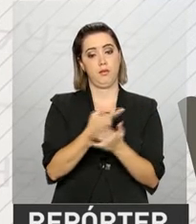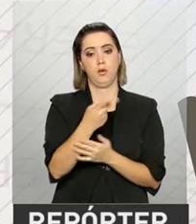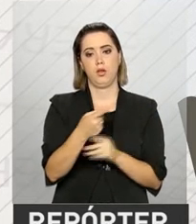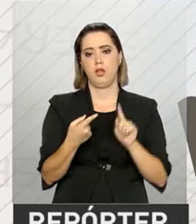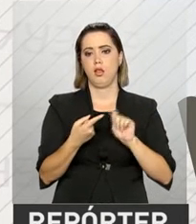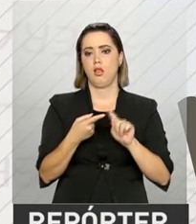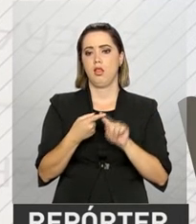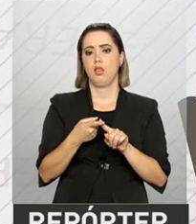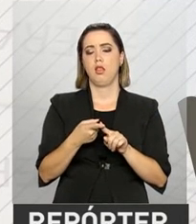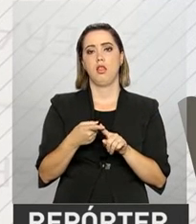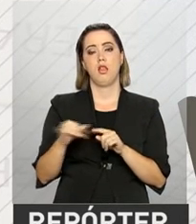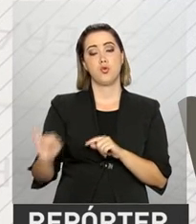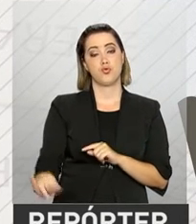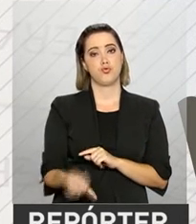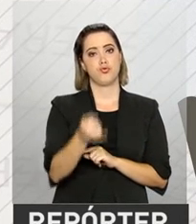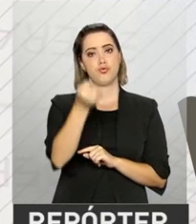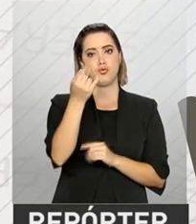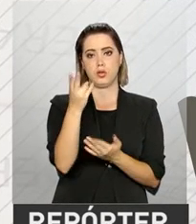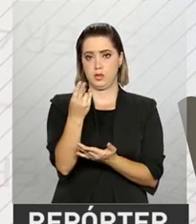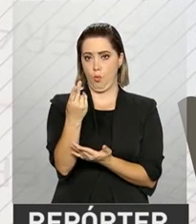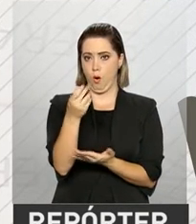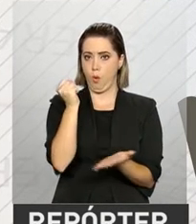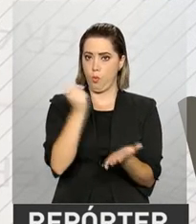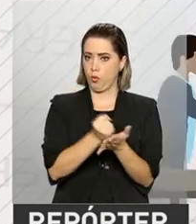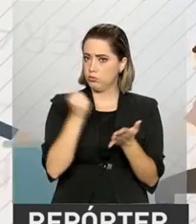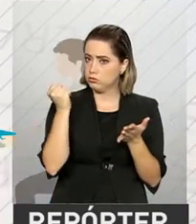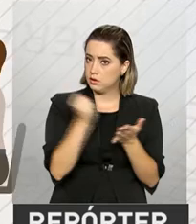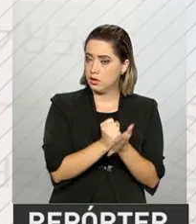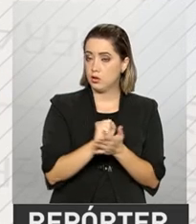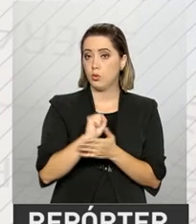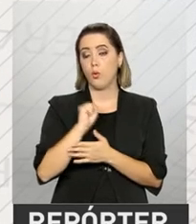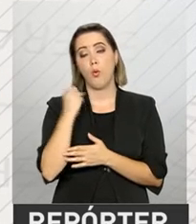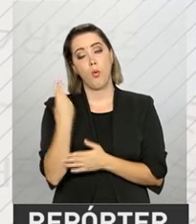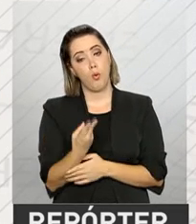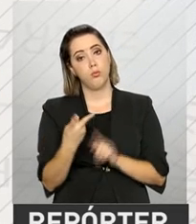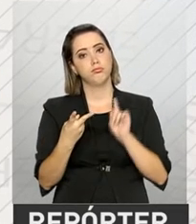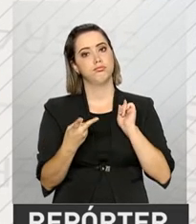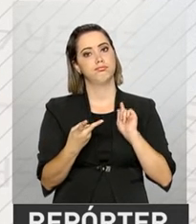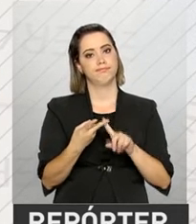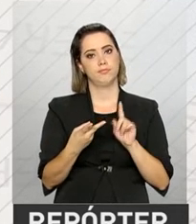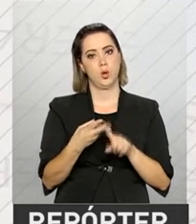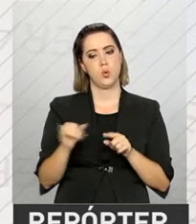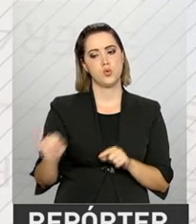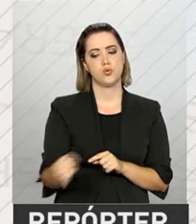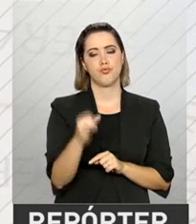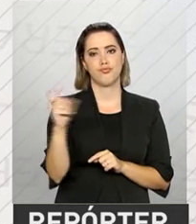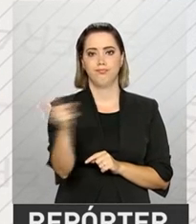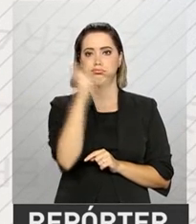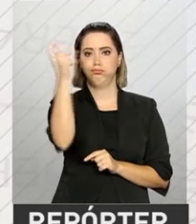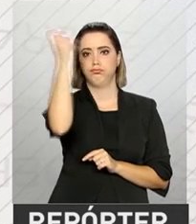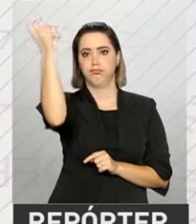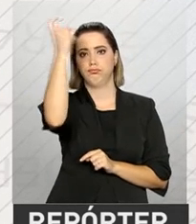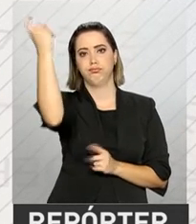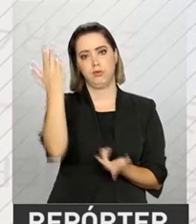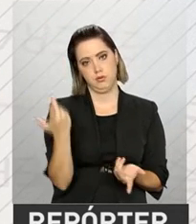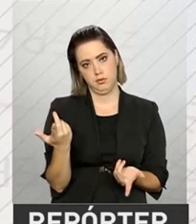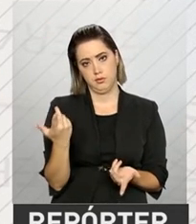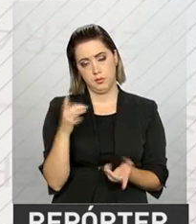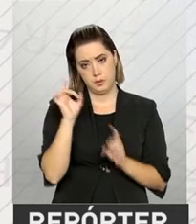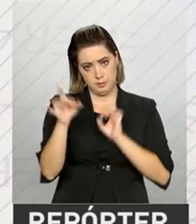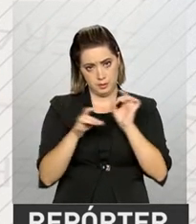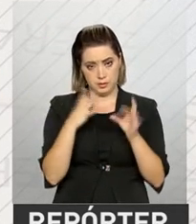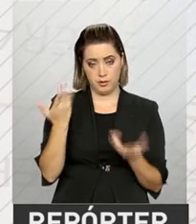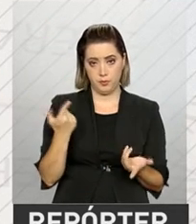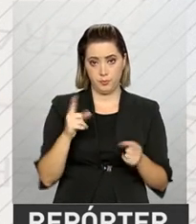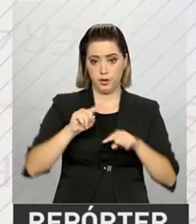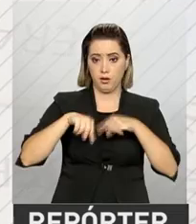ou aplicar uma taxa de juros específica que pode ser bem maior do que a primeira a partir do dia 1º de setembro às instituições